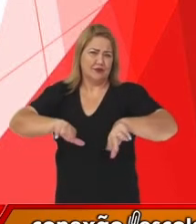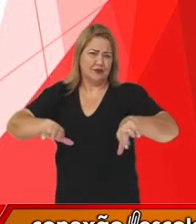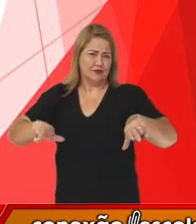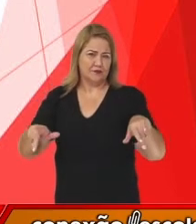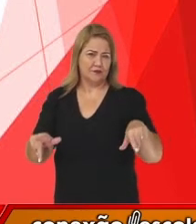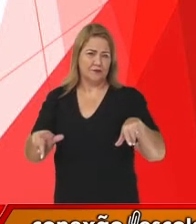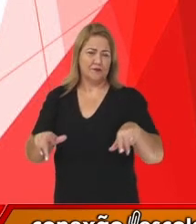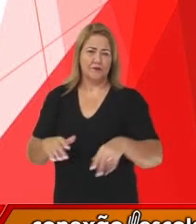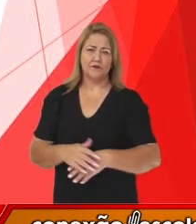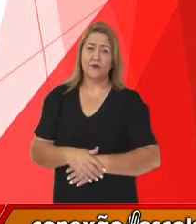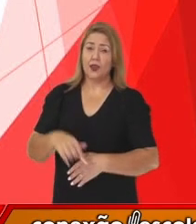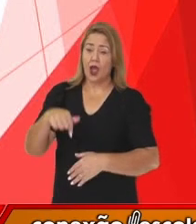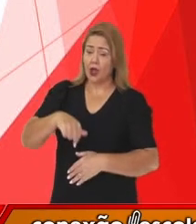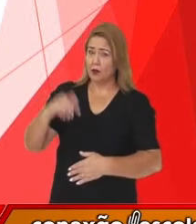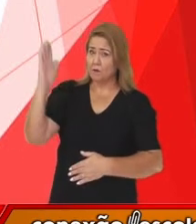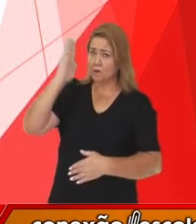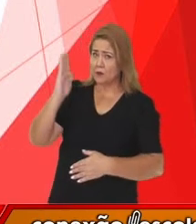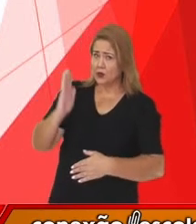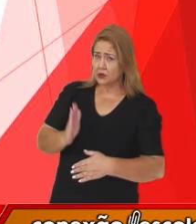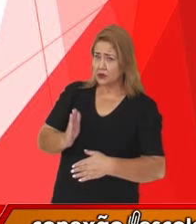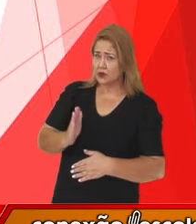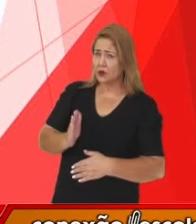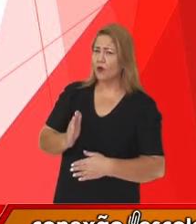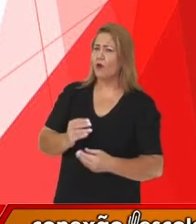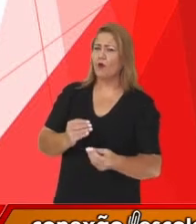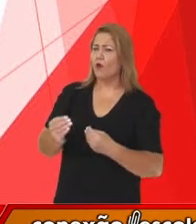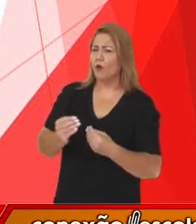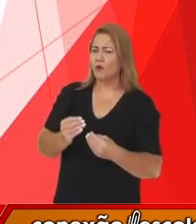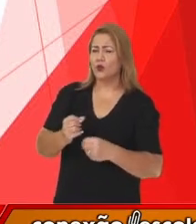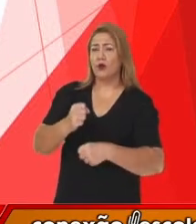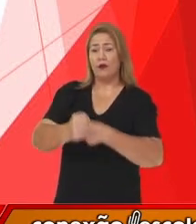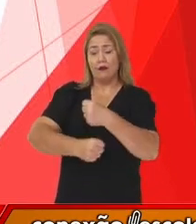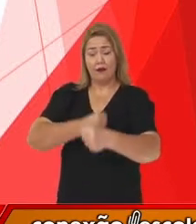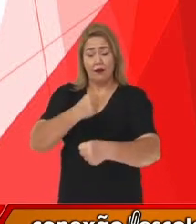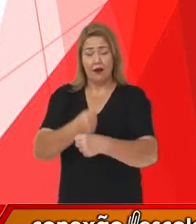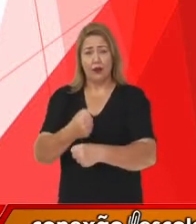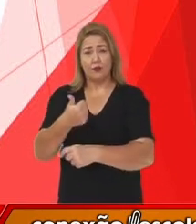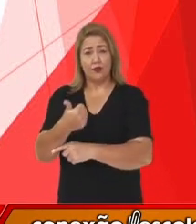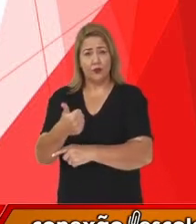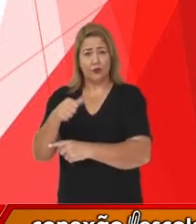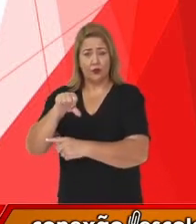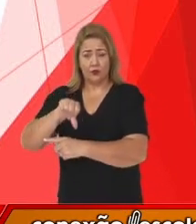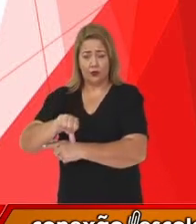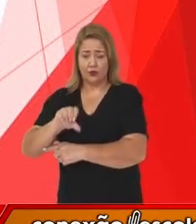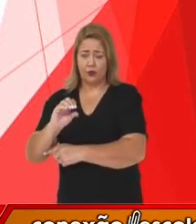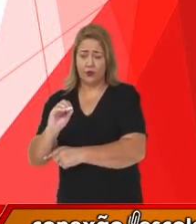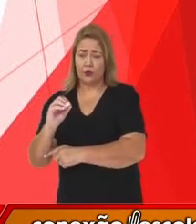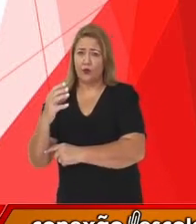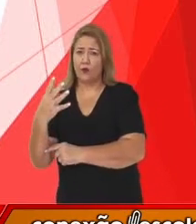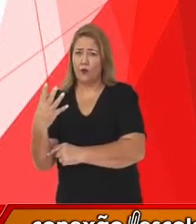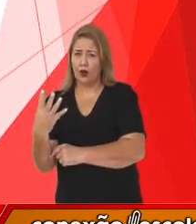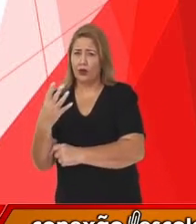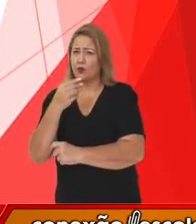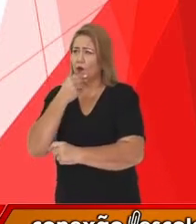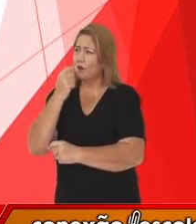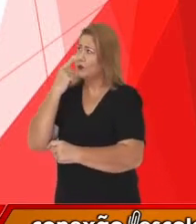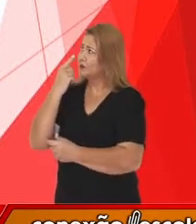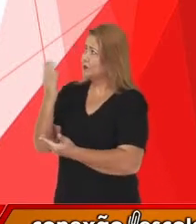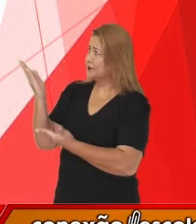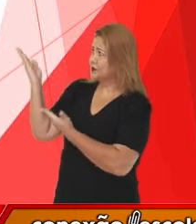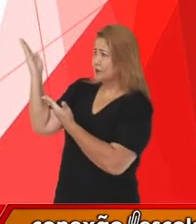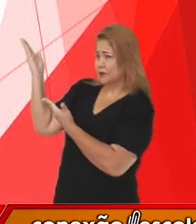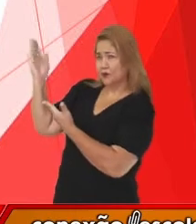Já no nosso país, aqui no Brasil, em 1904, um cientista chamado Oswaldo